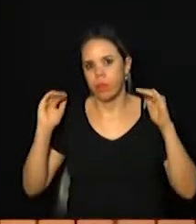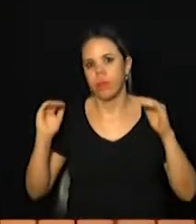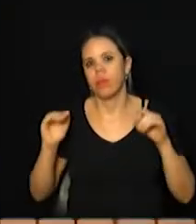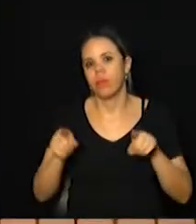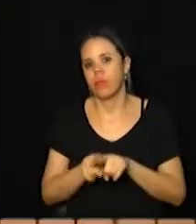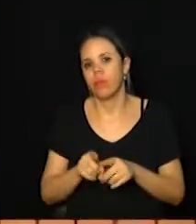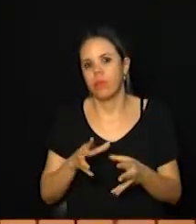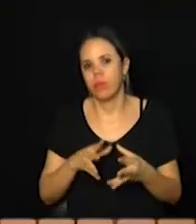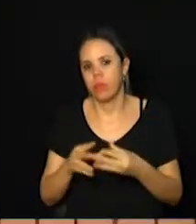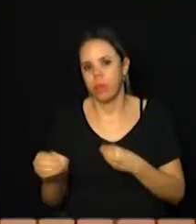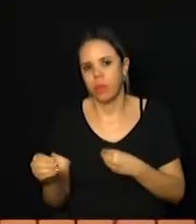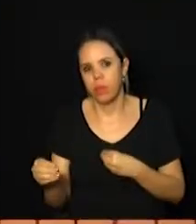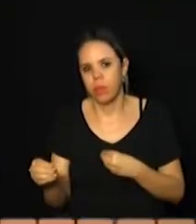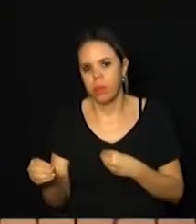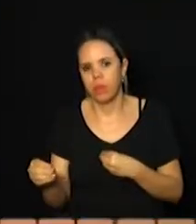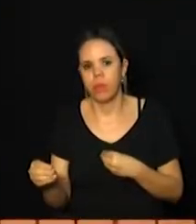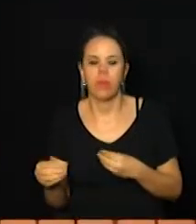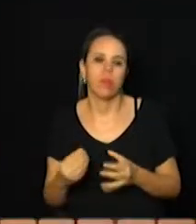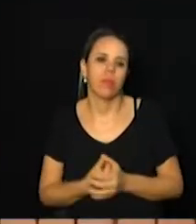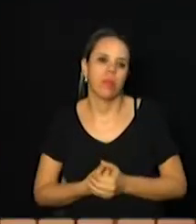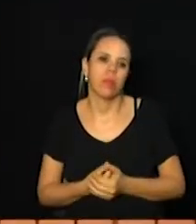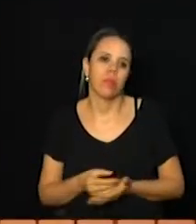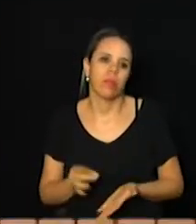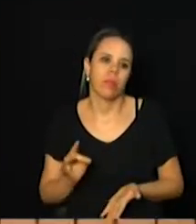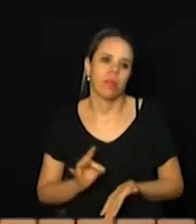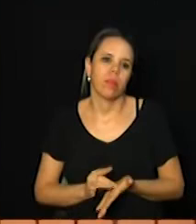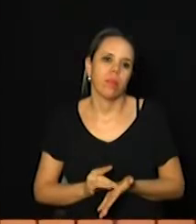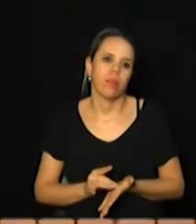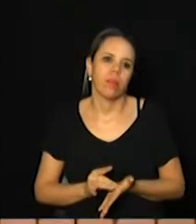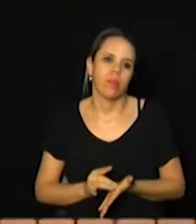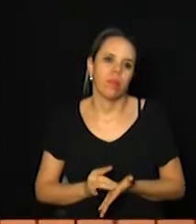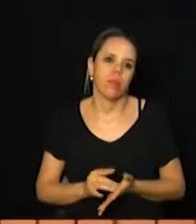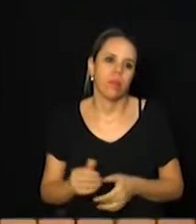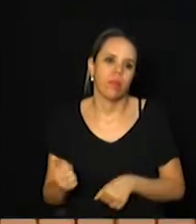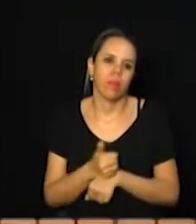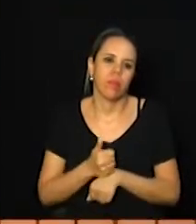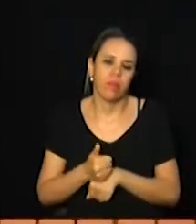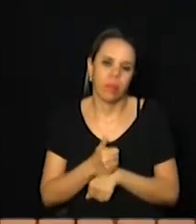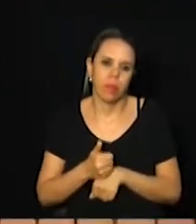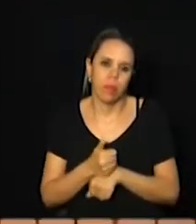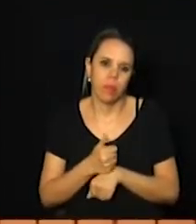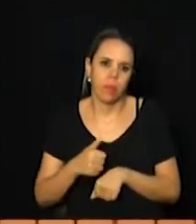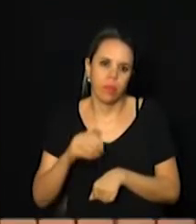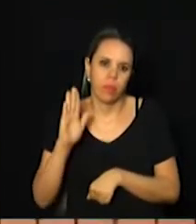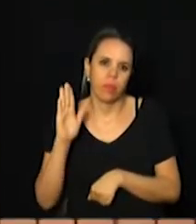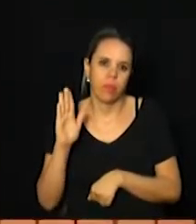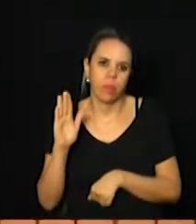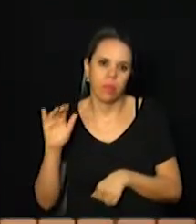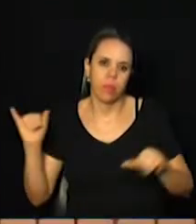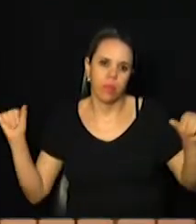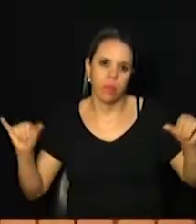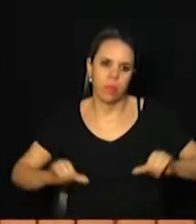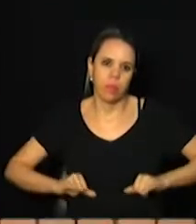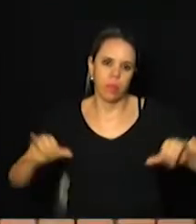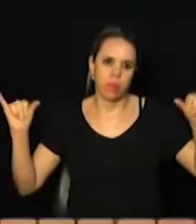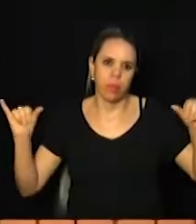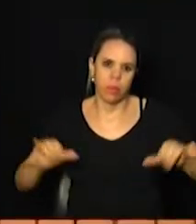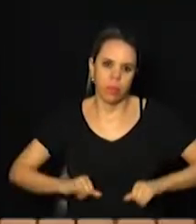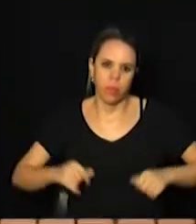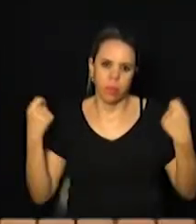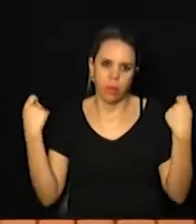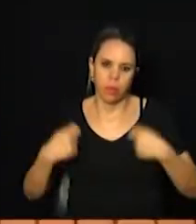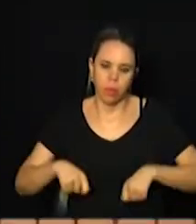líquida de corrida realmente com a classe mas que mais sofre que mais